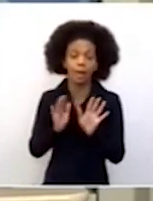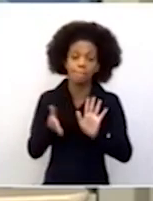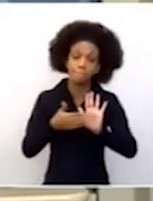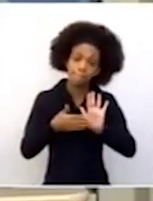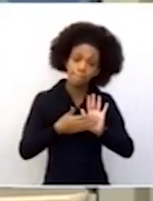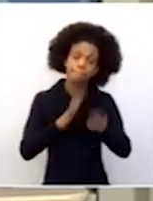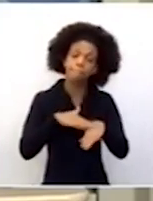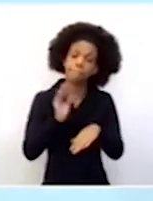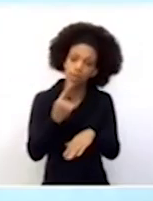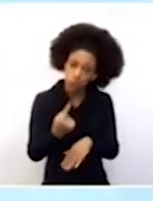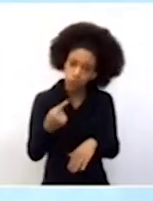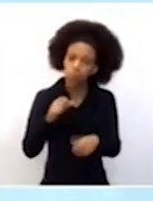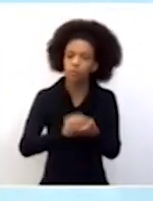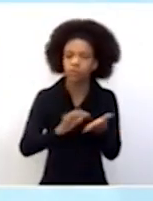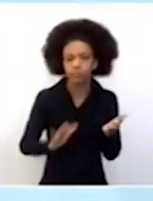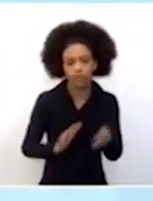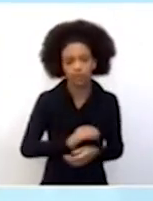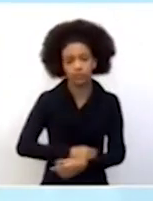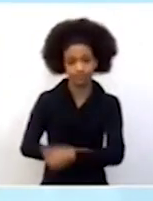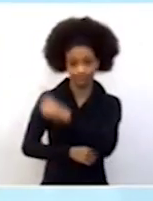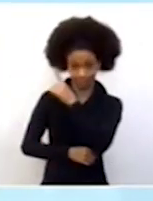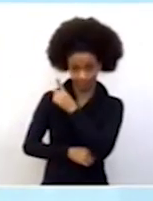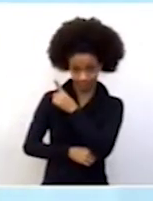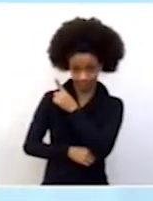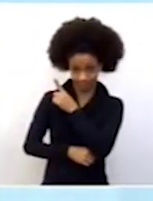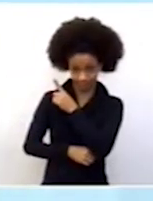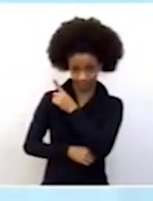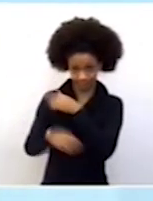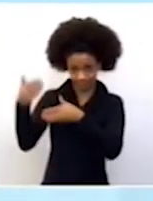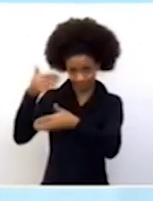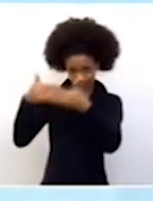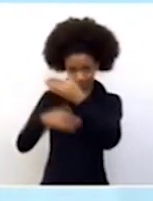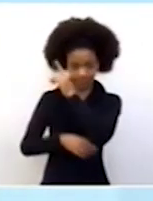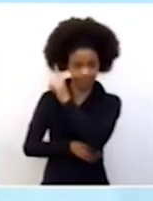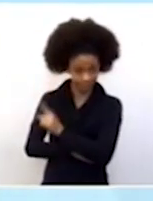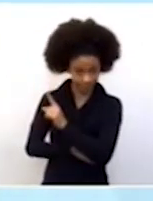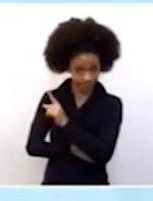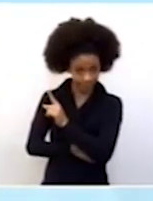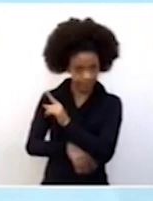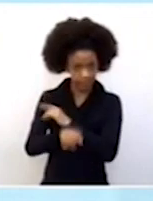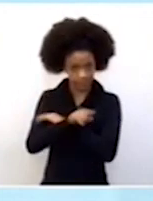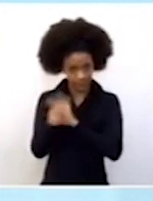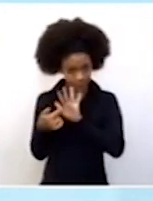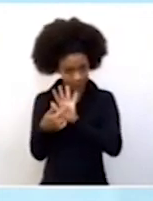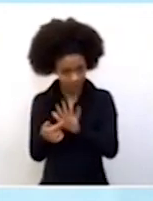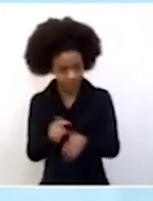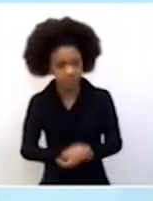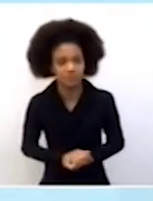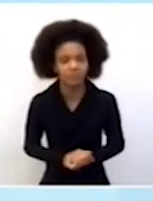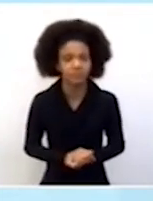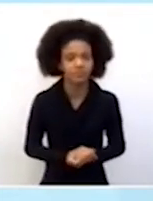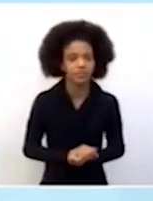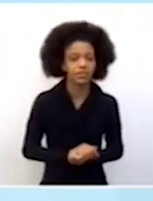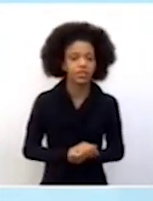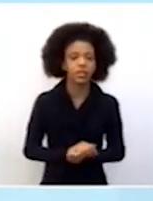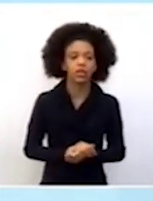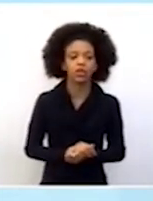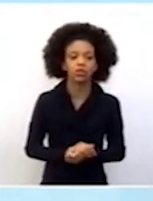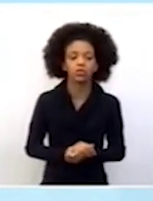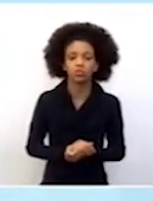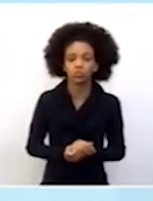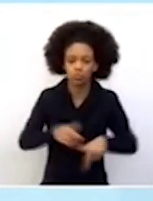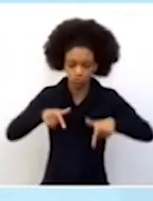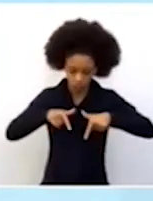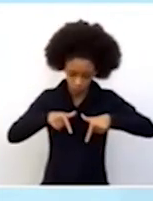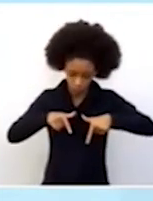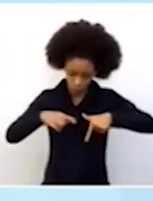uma atividade para os professores, né, que conforme aí nós estamos colocando para vocês aí na tela, que é a do chute a gol, né? Então,